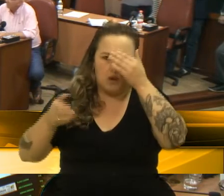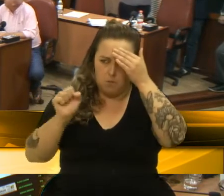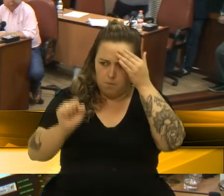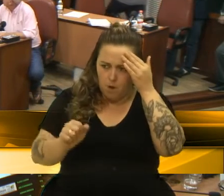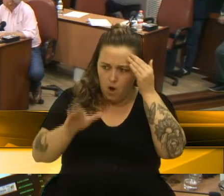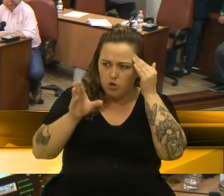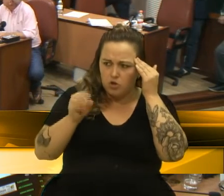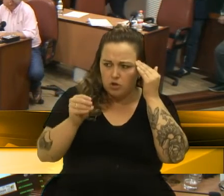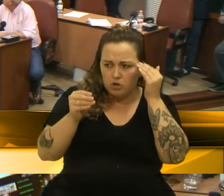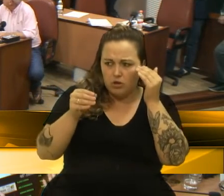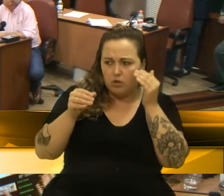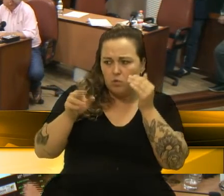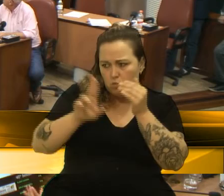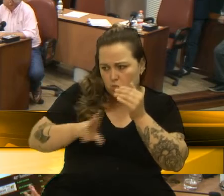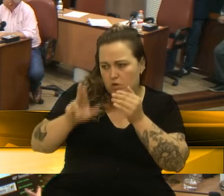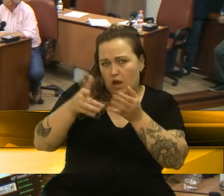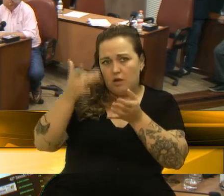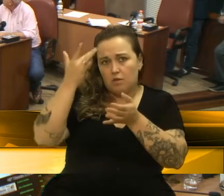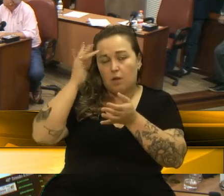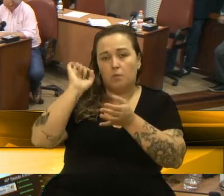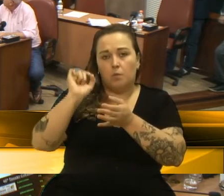sentido.